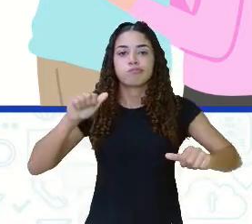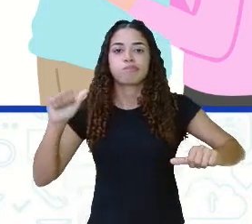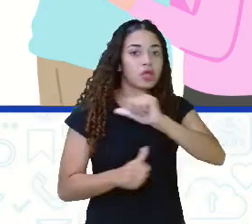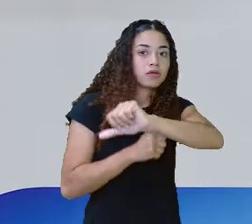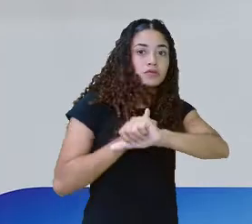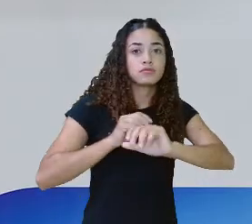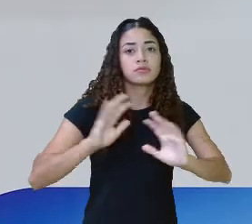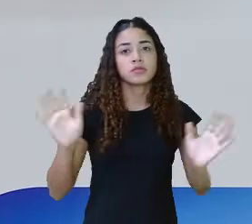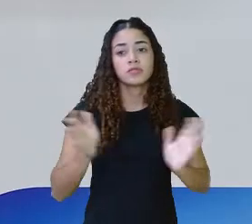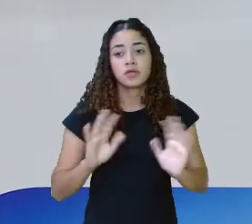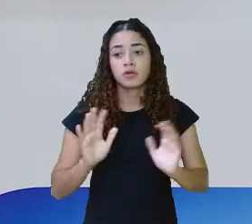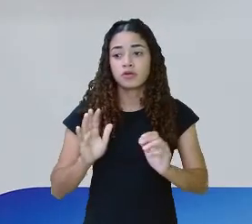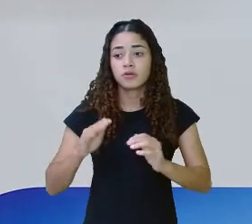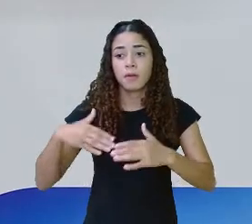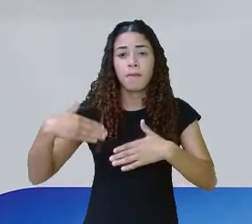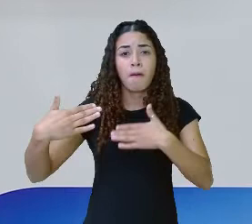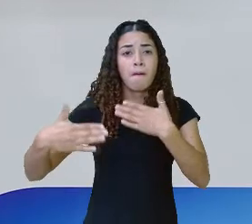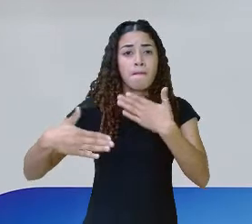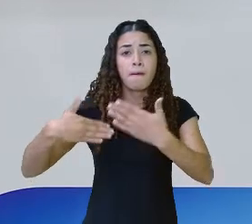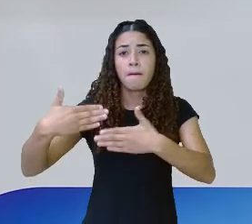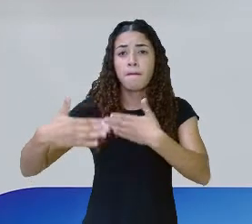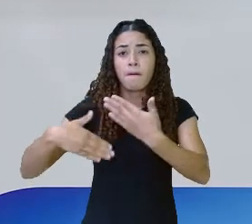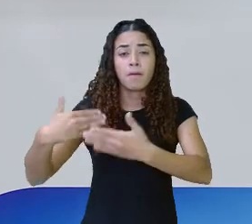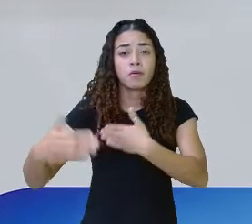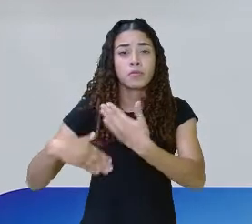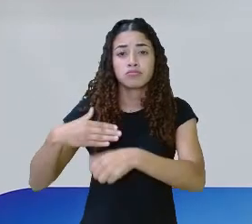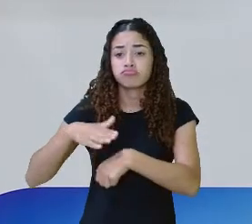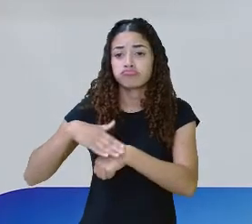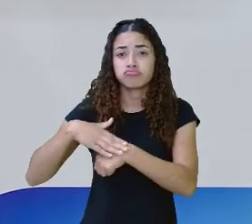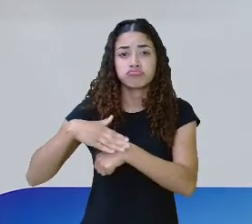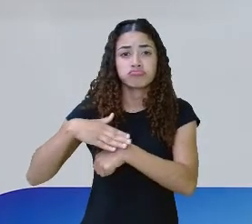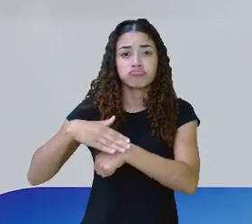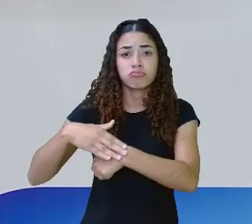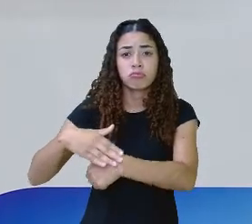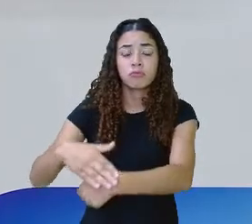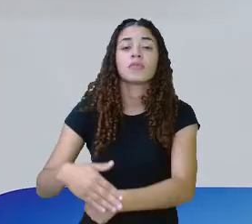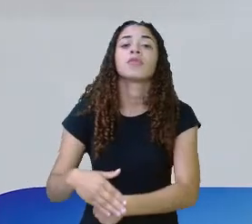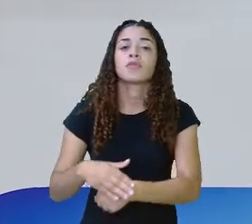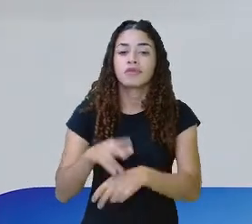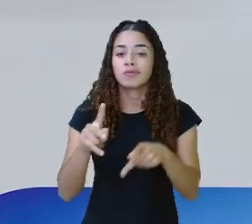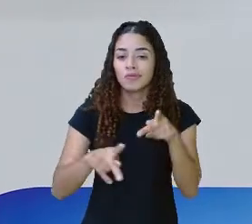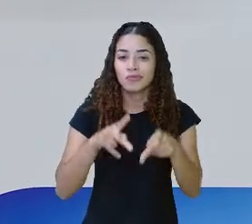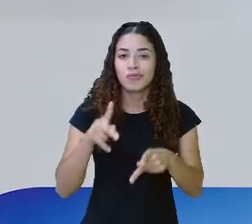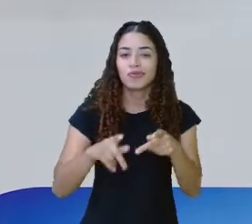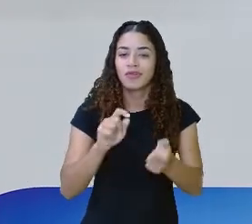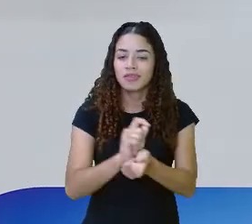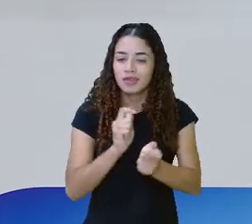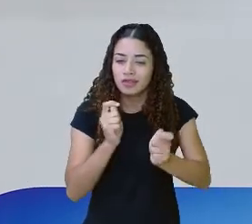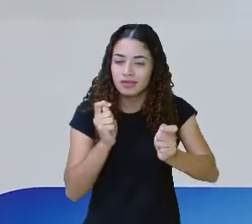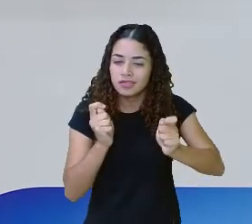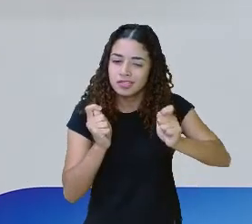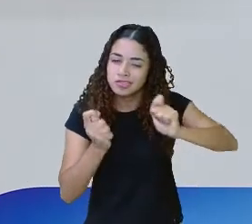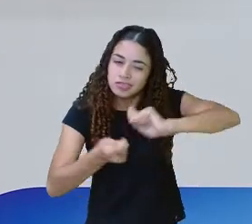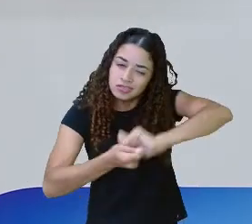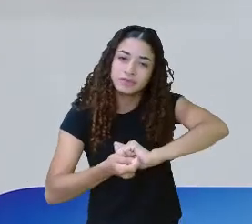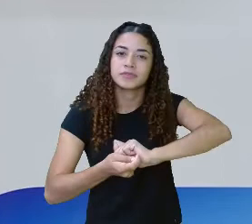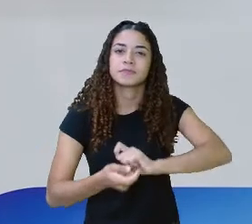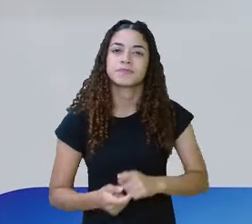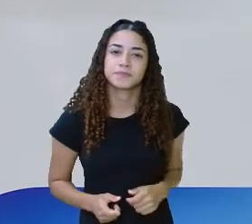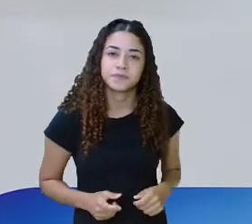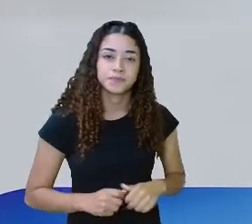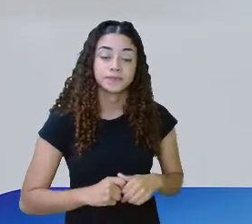vem ao longo do tempo, tá certo? Então, o tempo vai passando e aquela população vai se adaptando àquele ambiente, tá